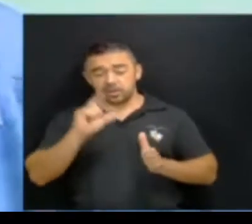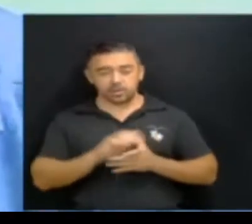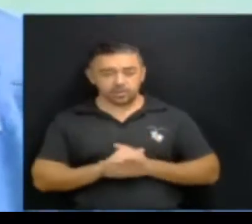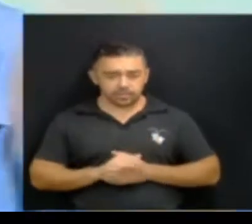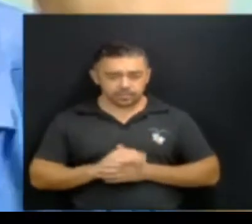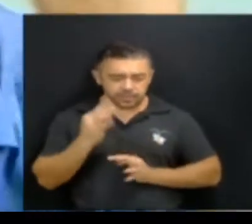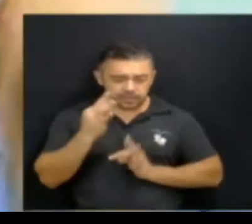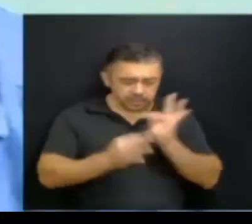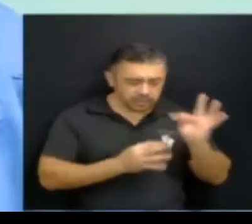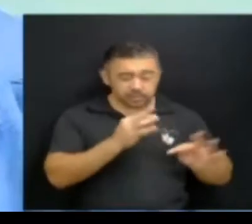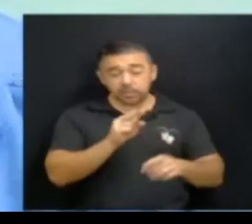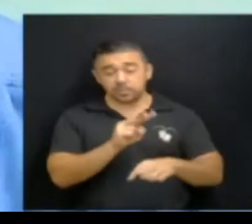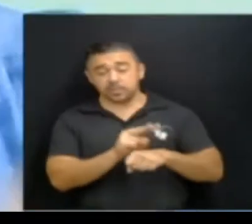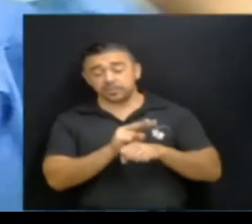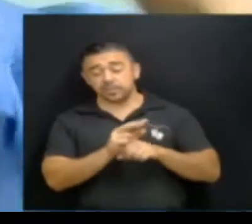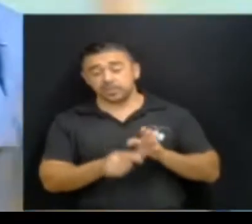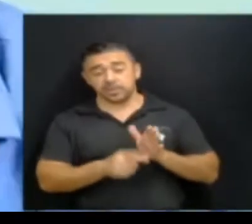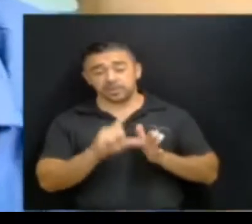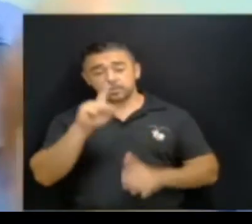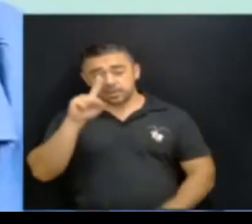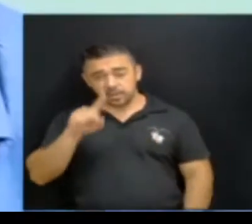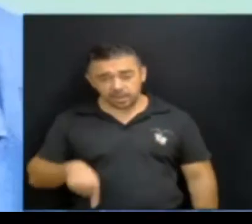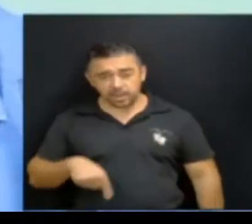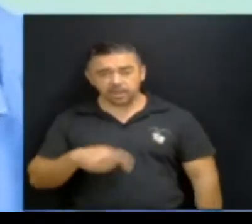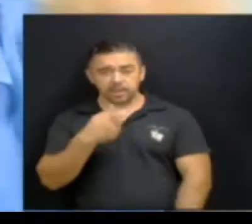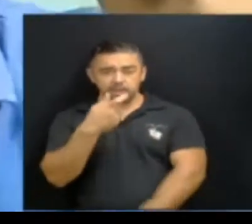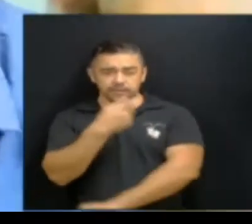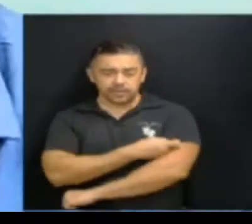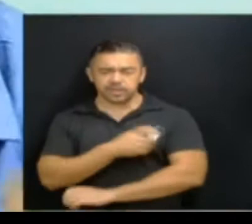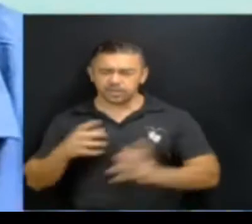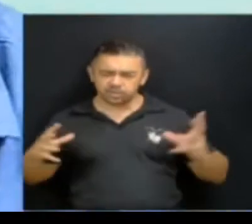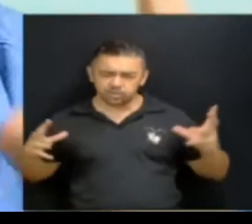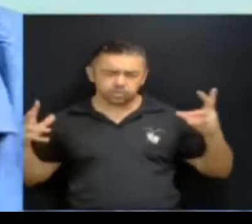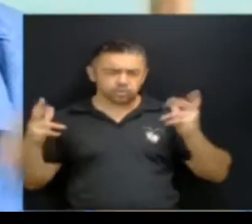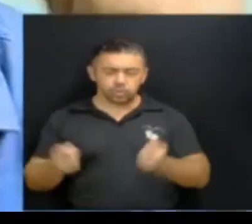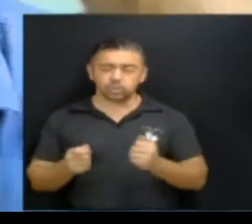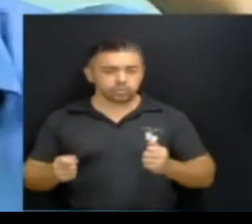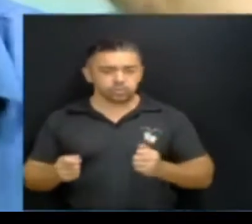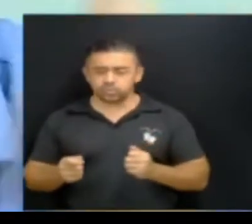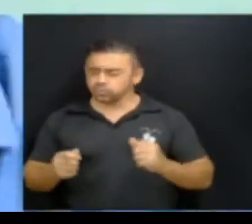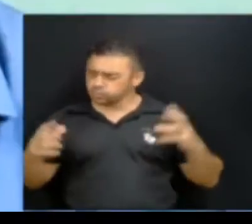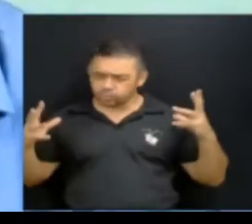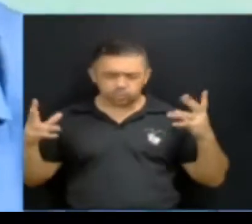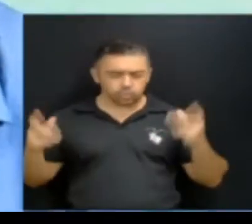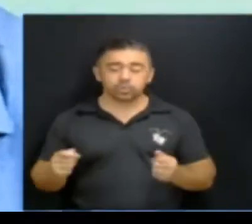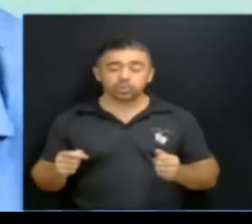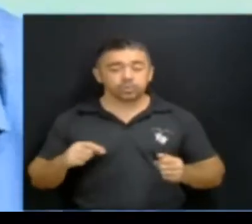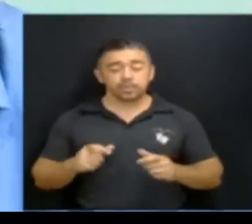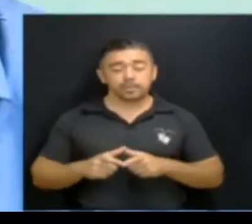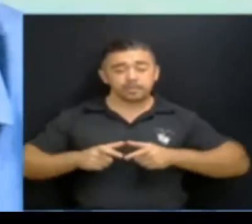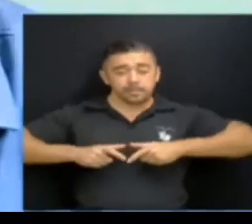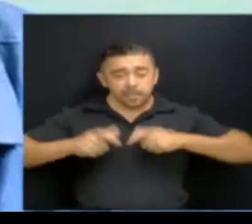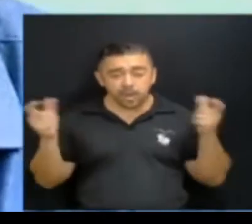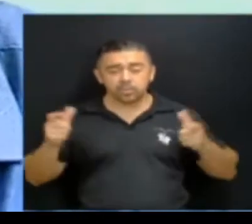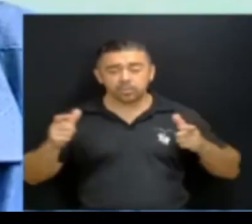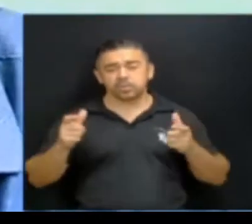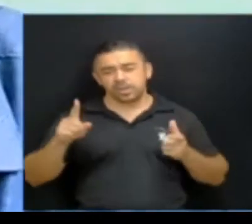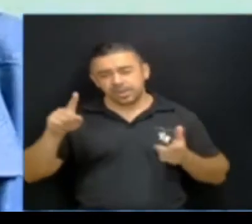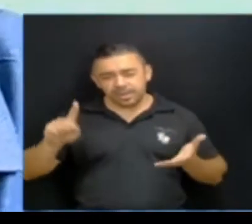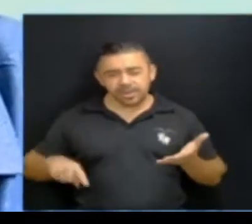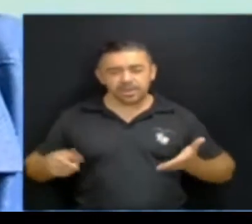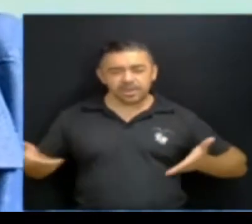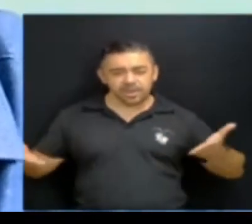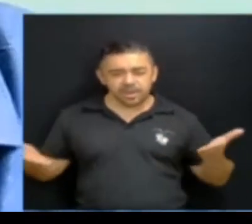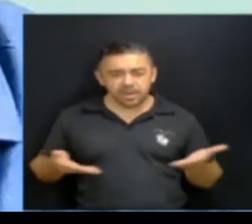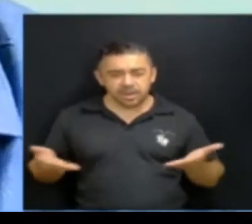tratamento de preventivo é falar em vacina. A todos e todas, o maior número de pessoas possíveis, falar